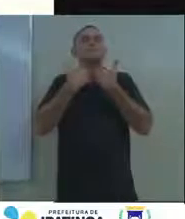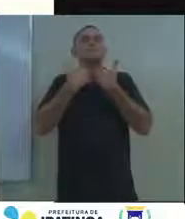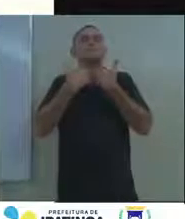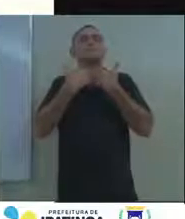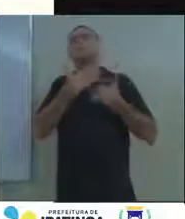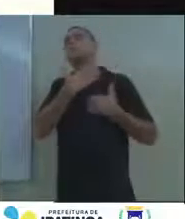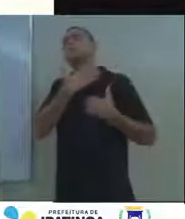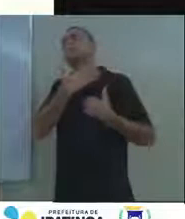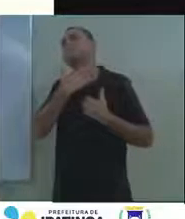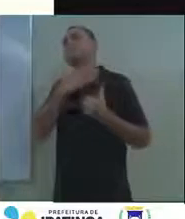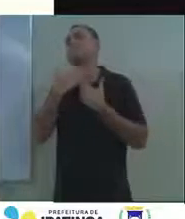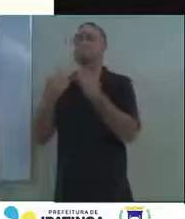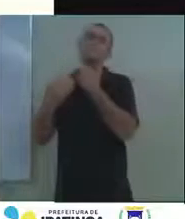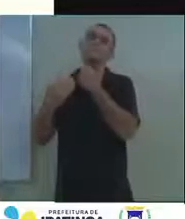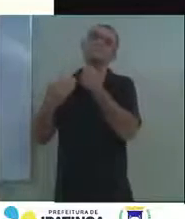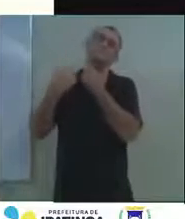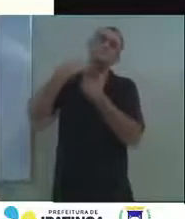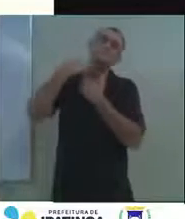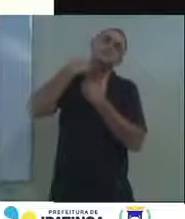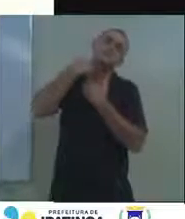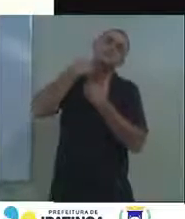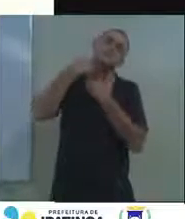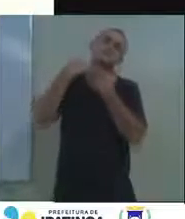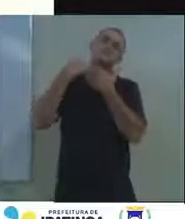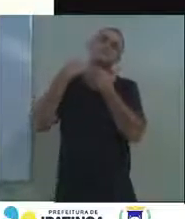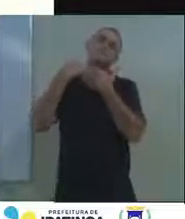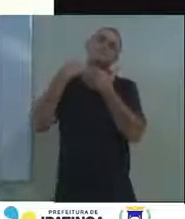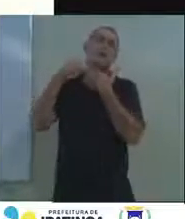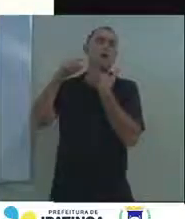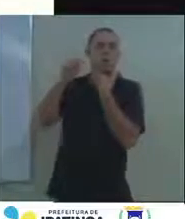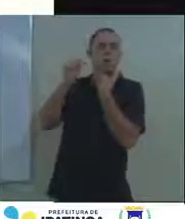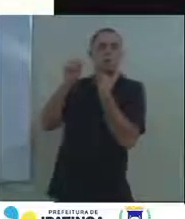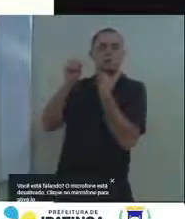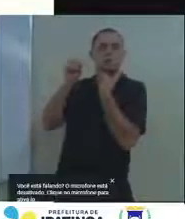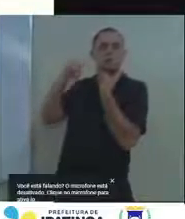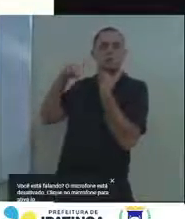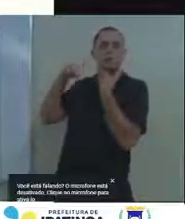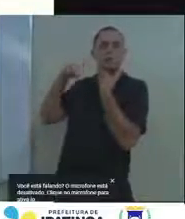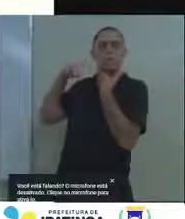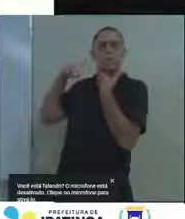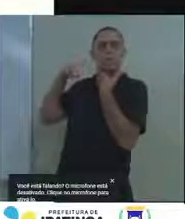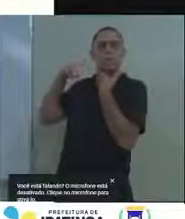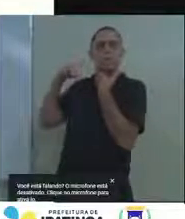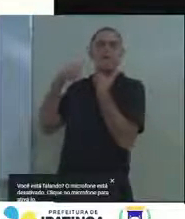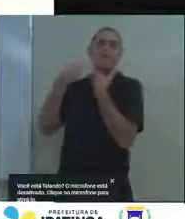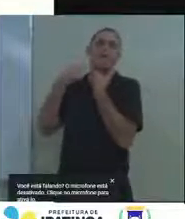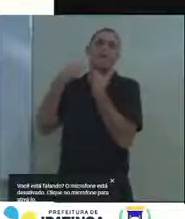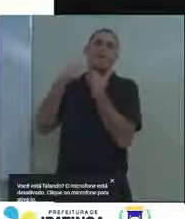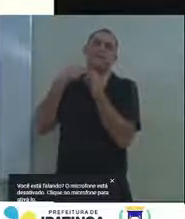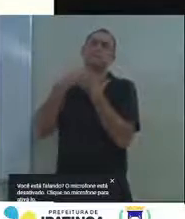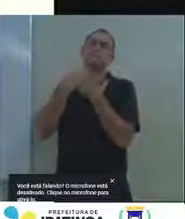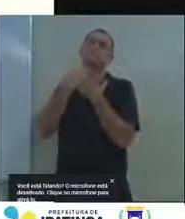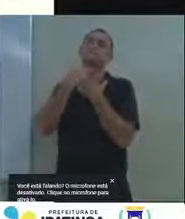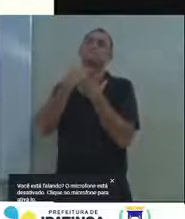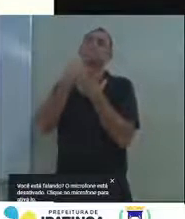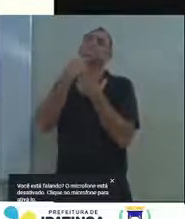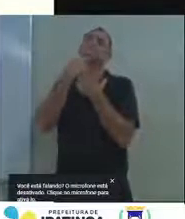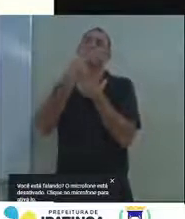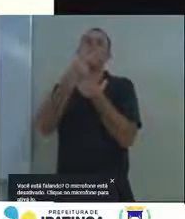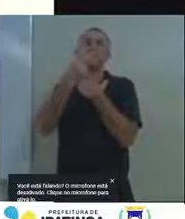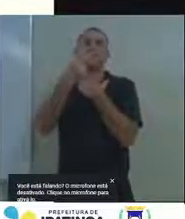eu articulo os sons na minha cavidade oral e transmito a mensagem. E se,